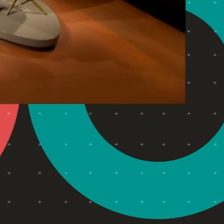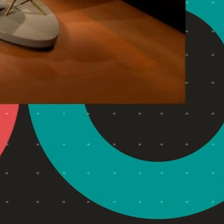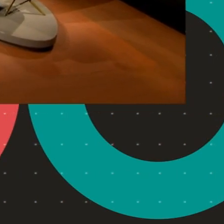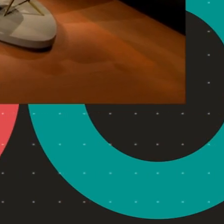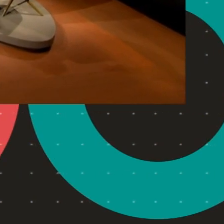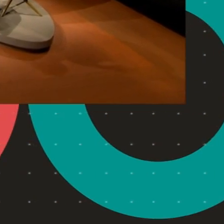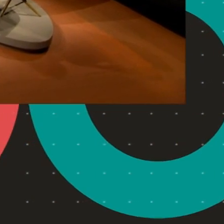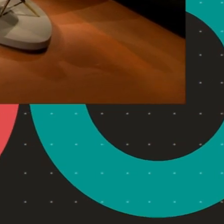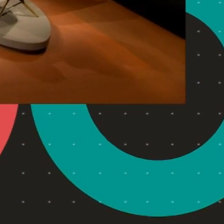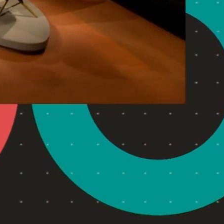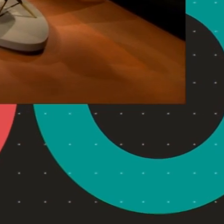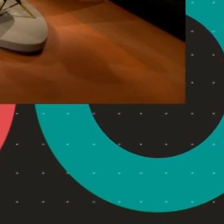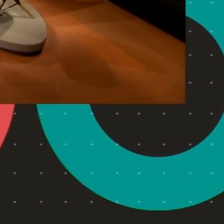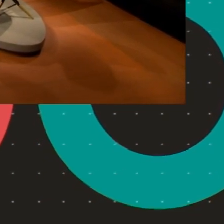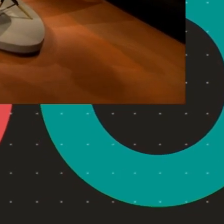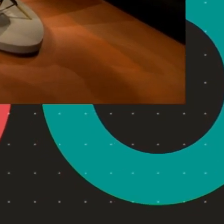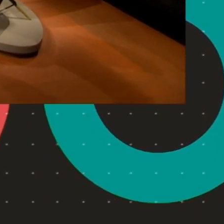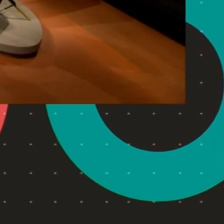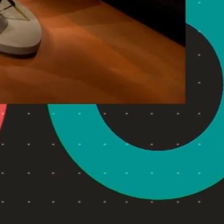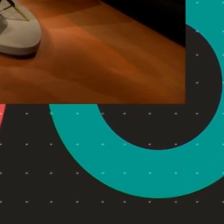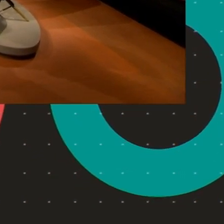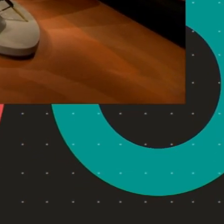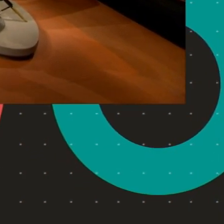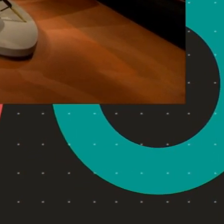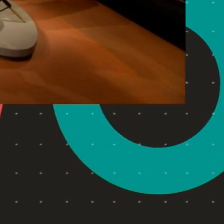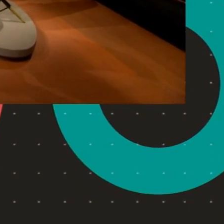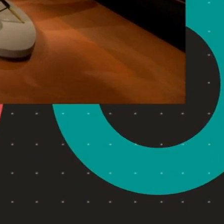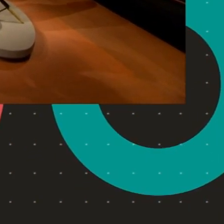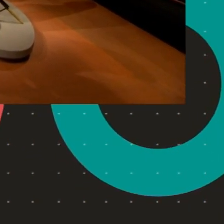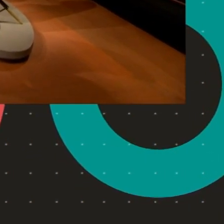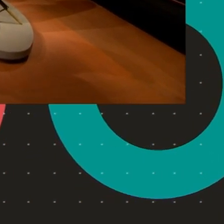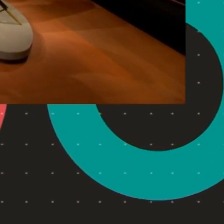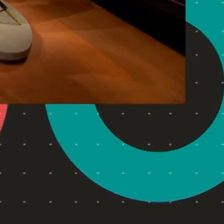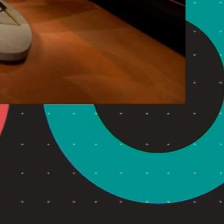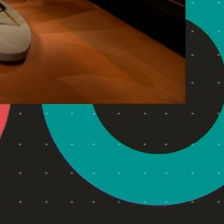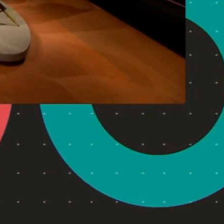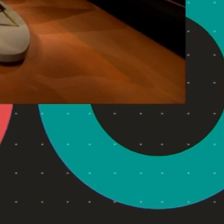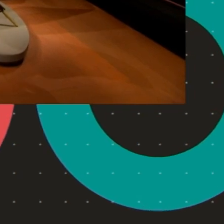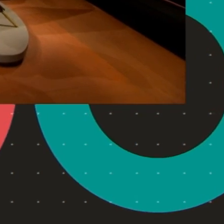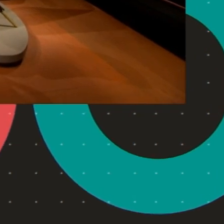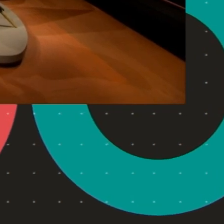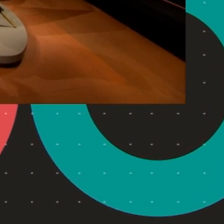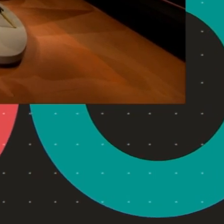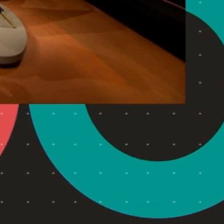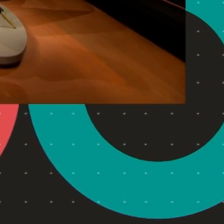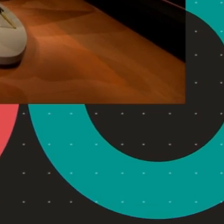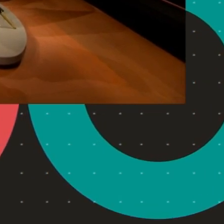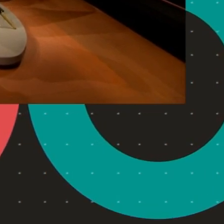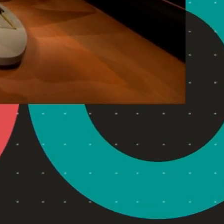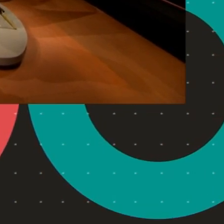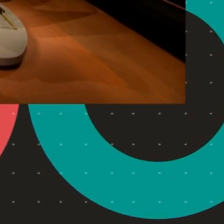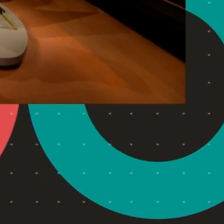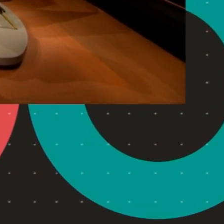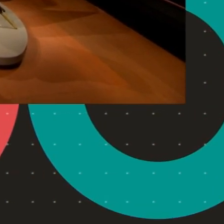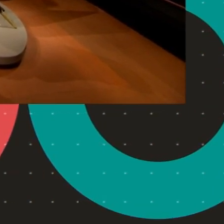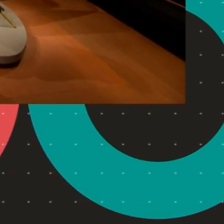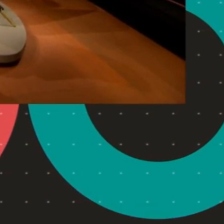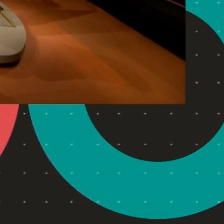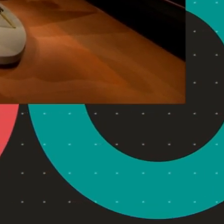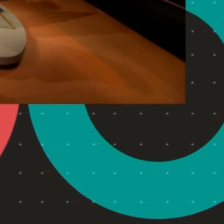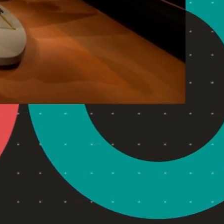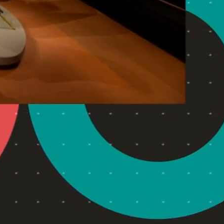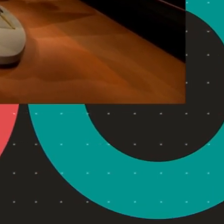Não, isso ainda vai rolar, esse pô. Na altura não rolou, deixa eu sair daqui do pedestal. Obrigada. Eu que